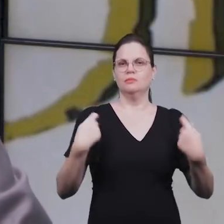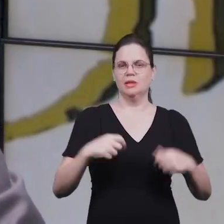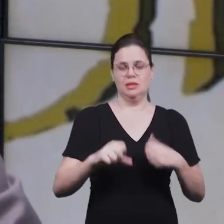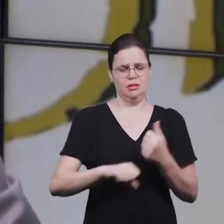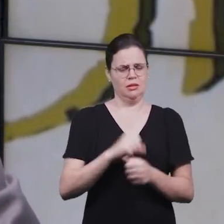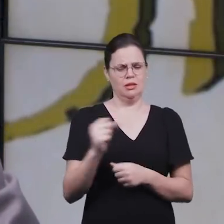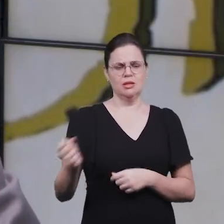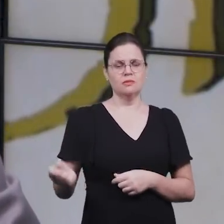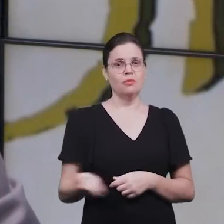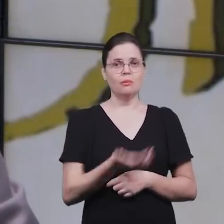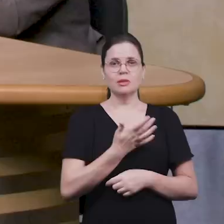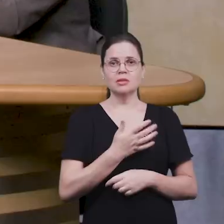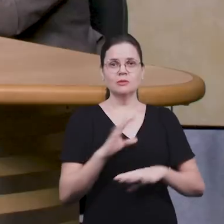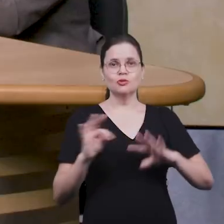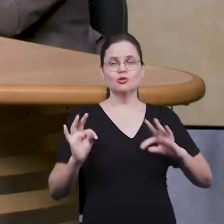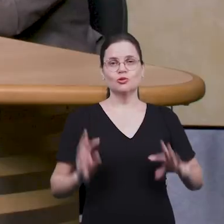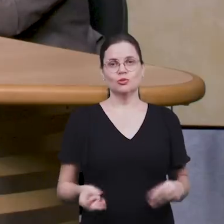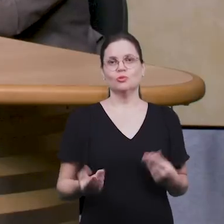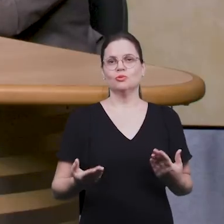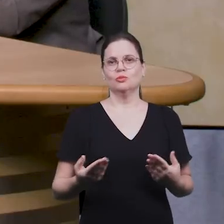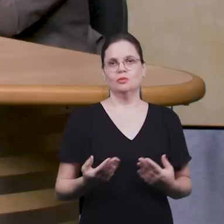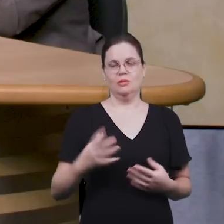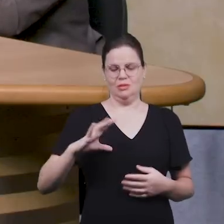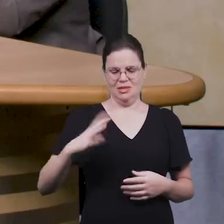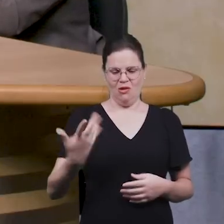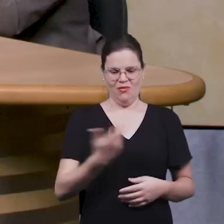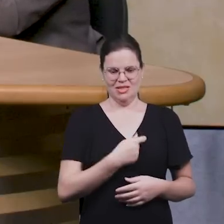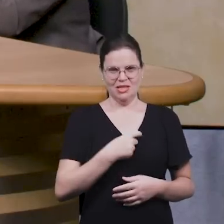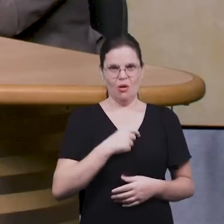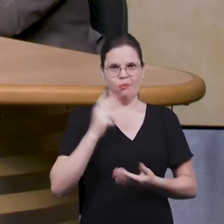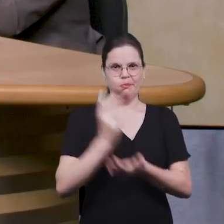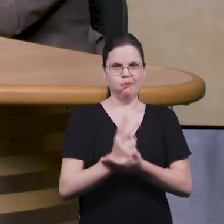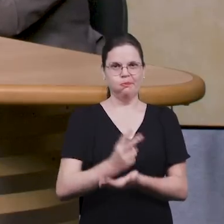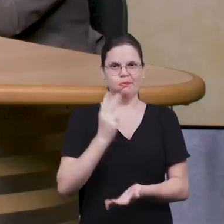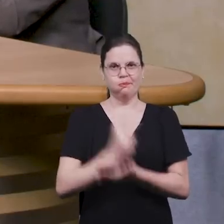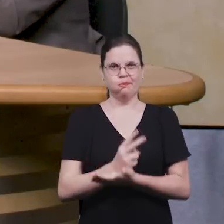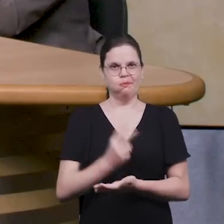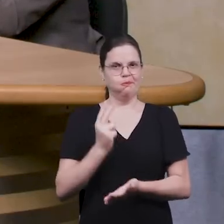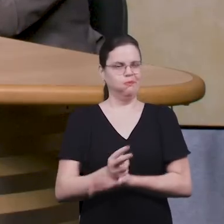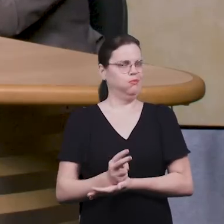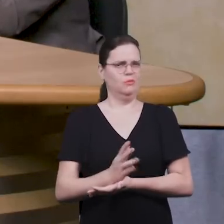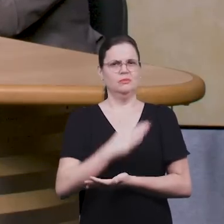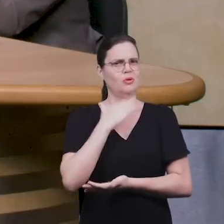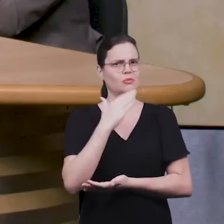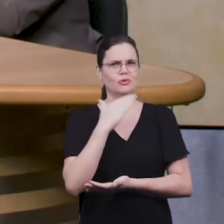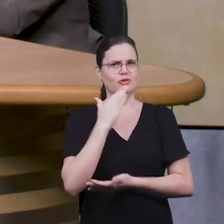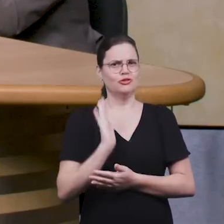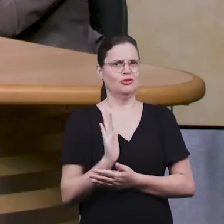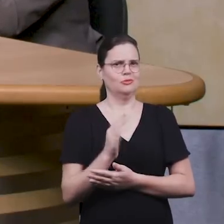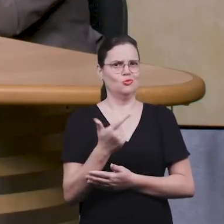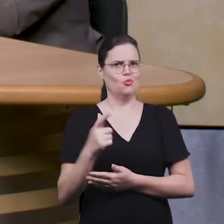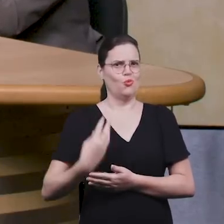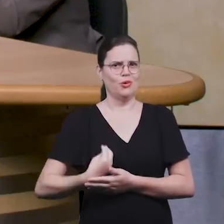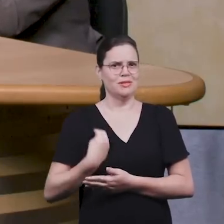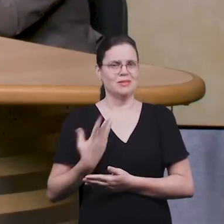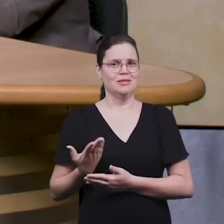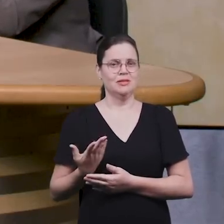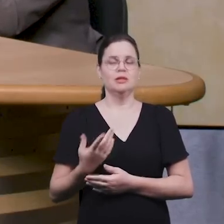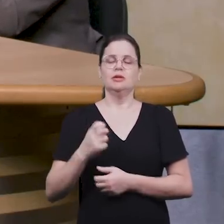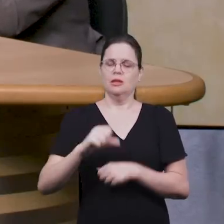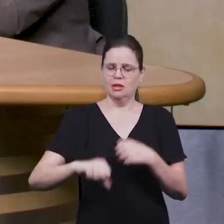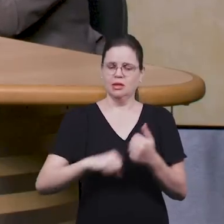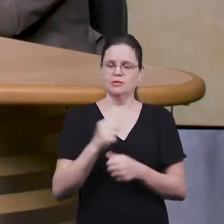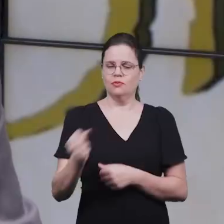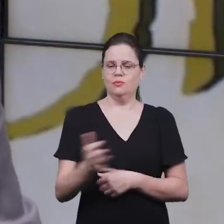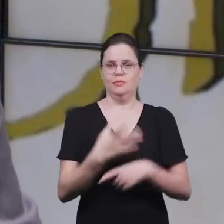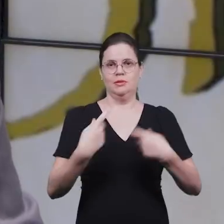sem transformação. Claro, claro. Não há salvação Sem sem novo transformação. nascimento, não é isso? E é até importante em relação ao batismo nas águas, aquela frase antiga,